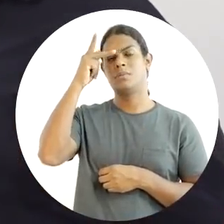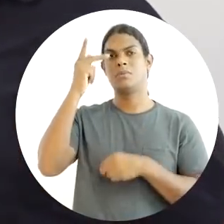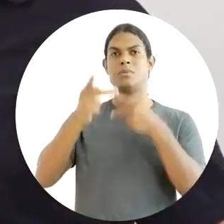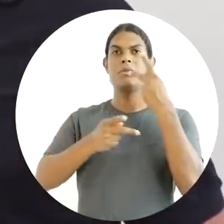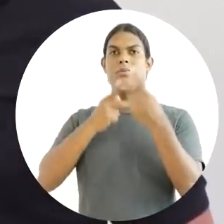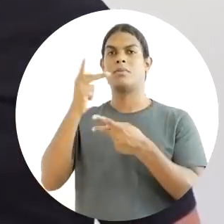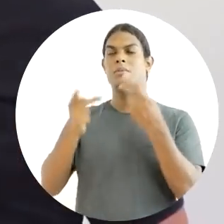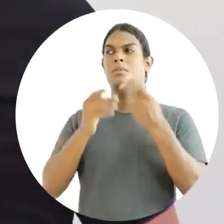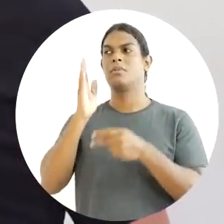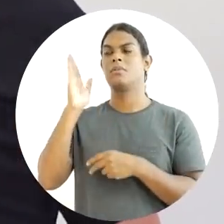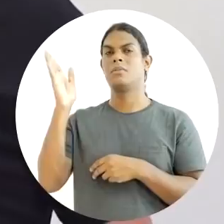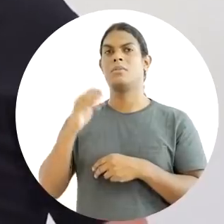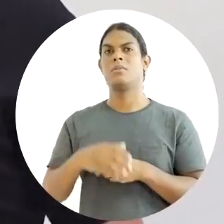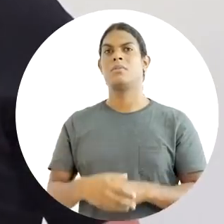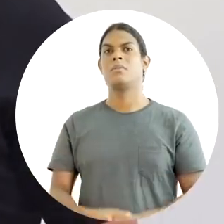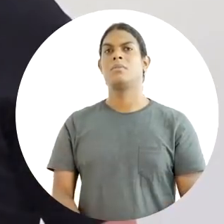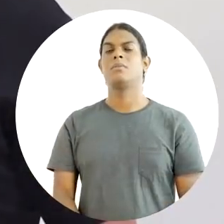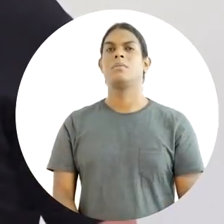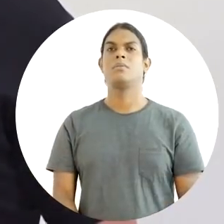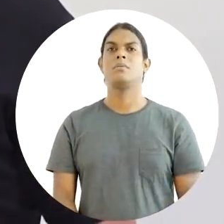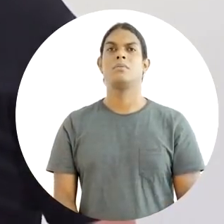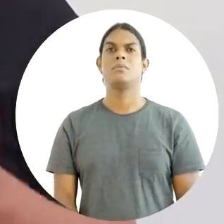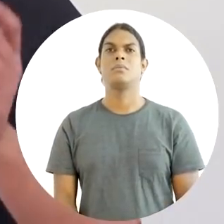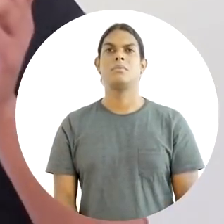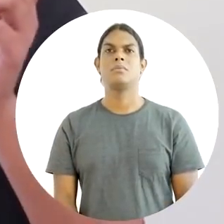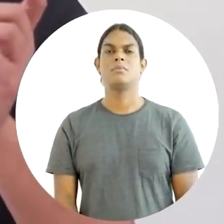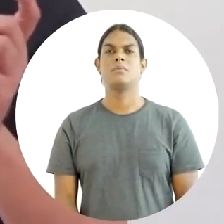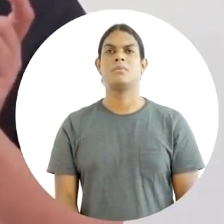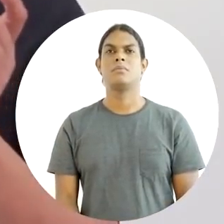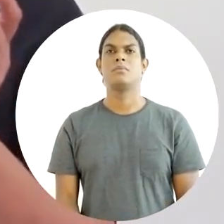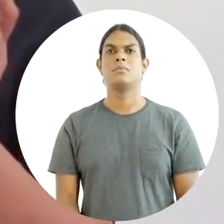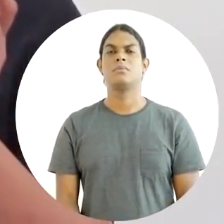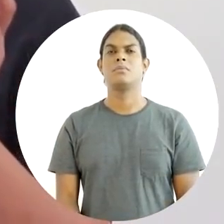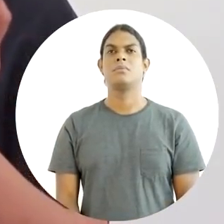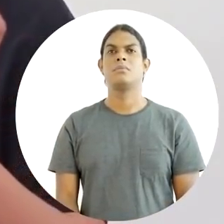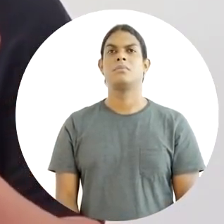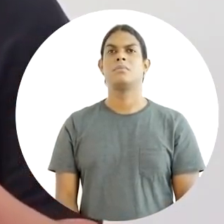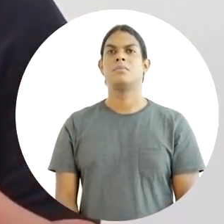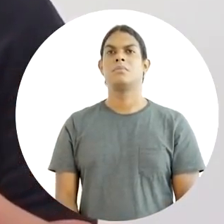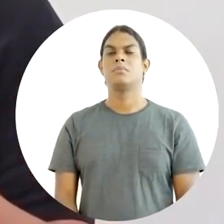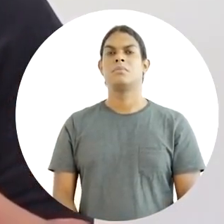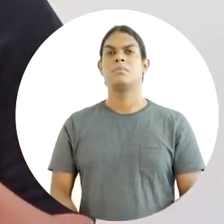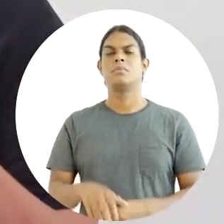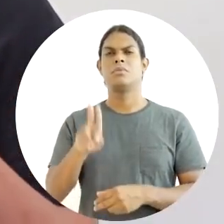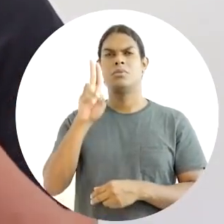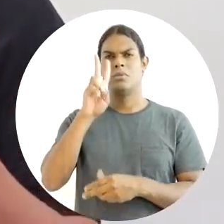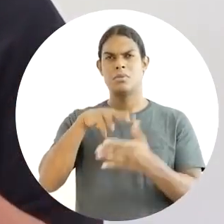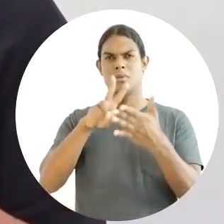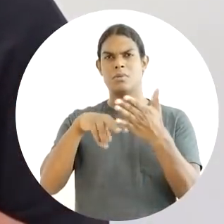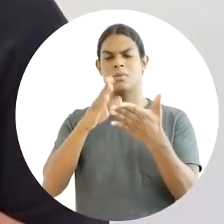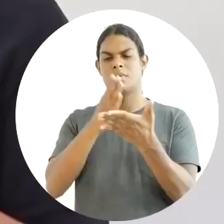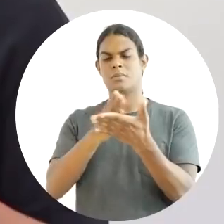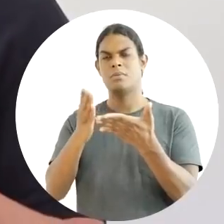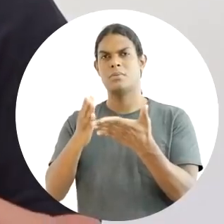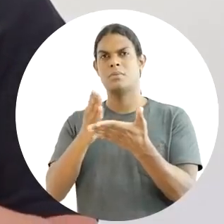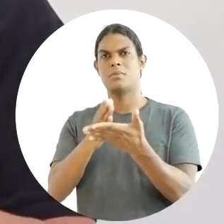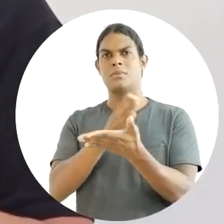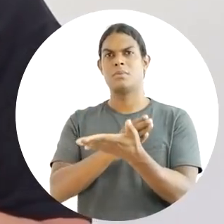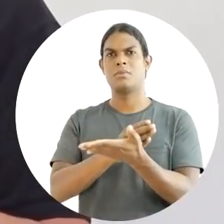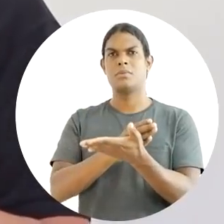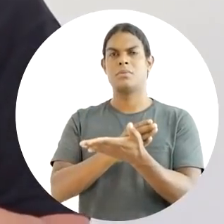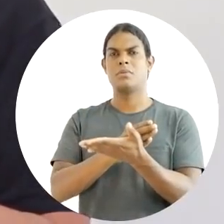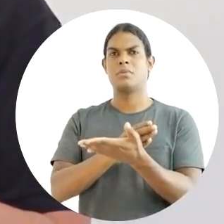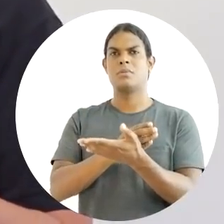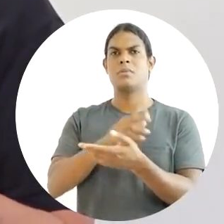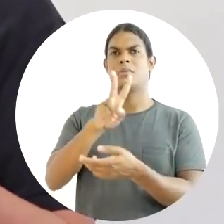the electric, turn on. Então, turn, se eu pegar separadamente, turn é virar, e